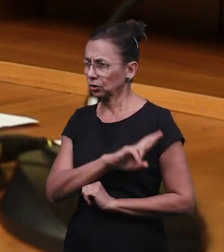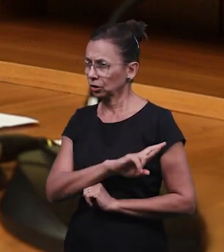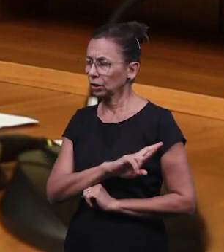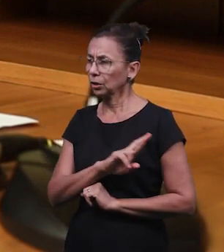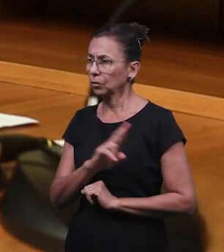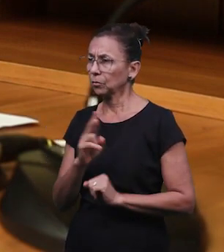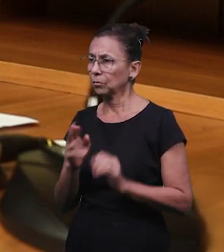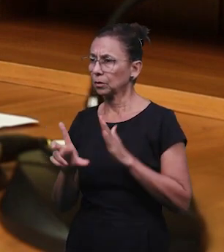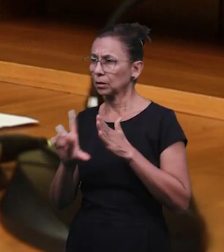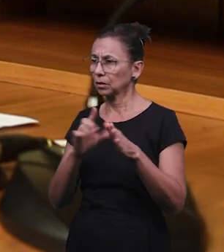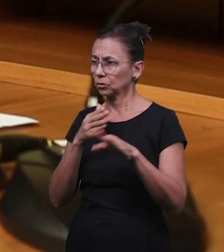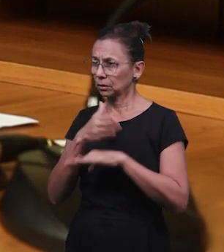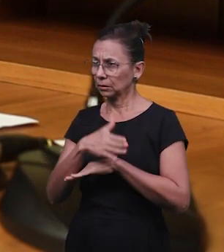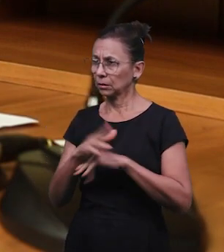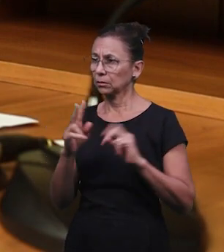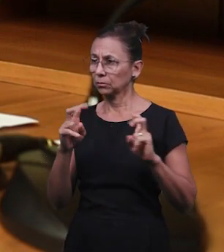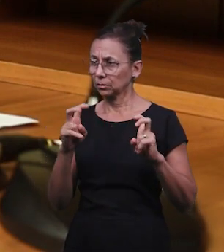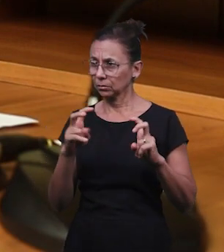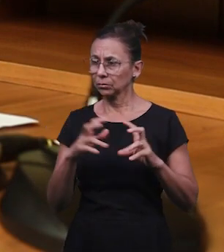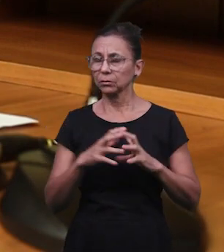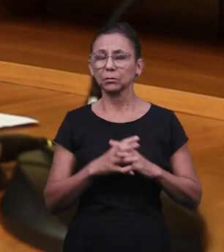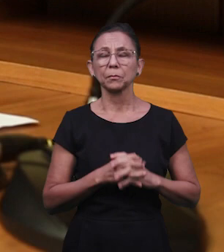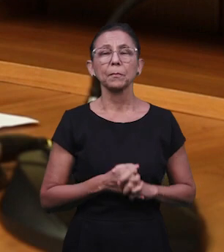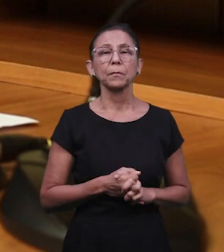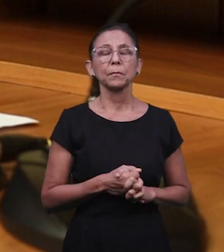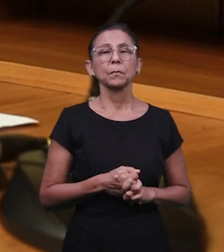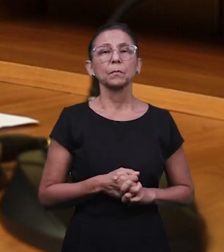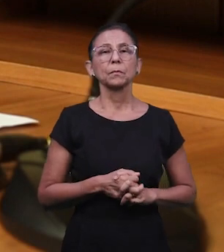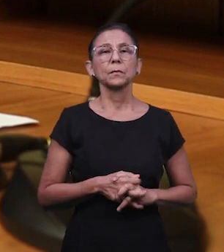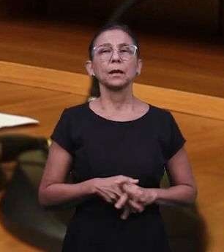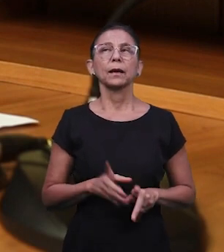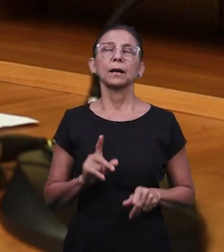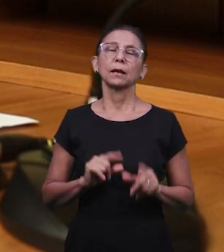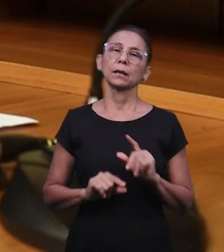de entrar no assunto propriamente dito da religião, dizer que